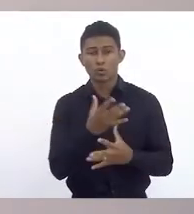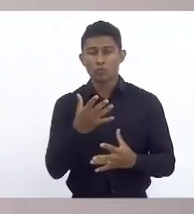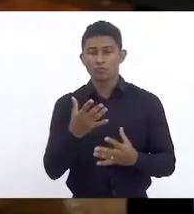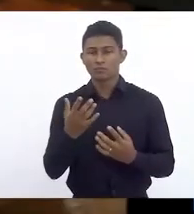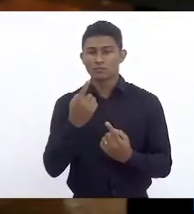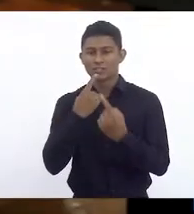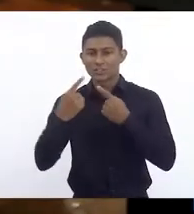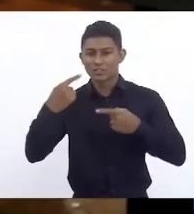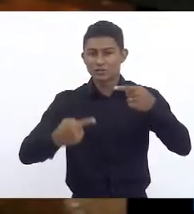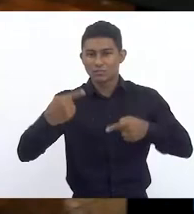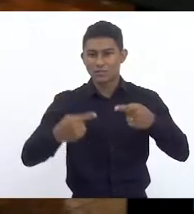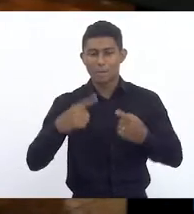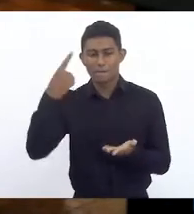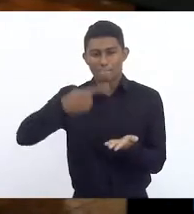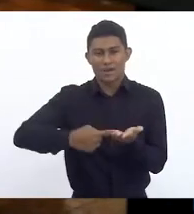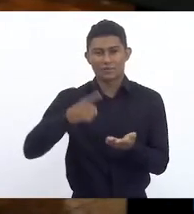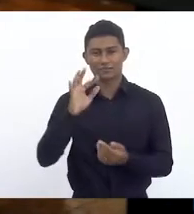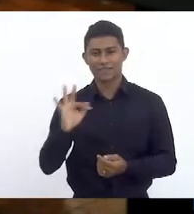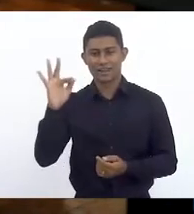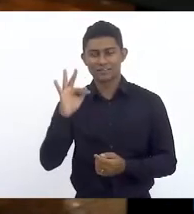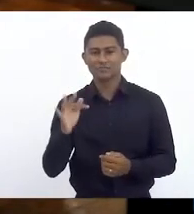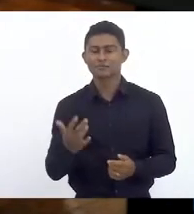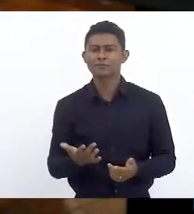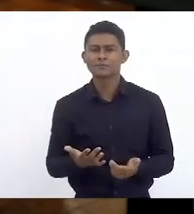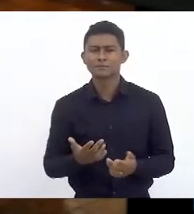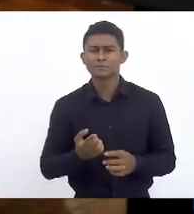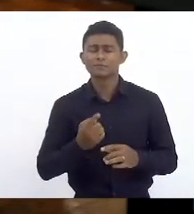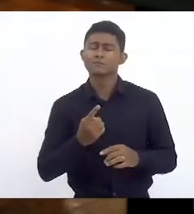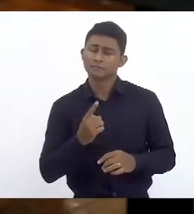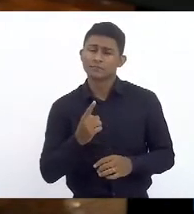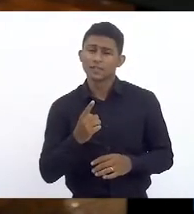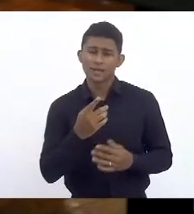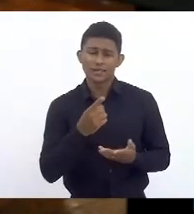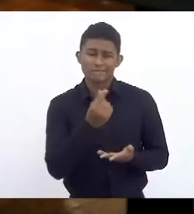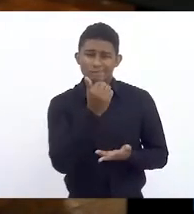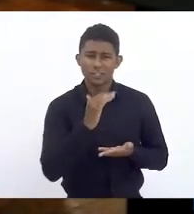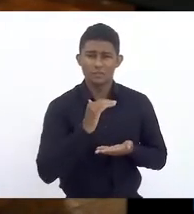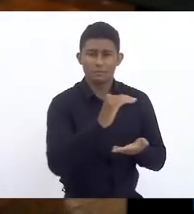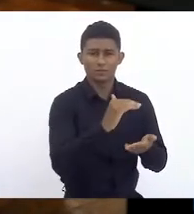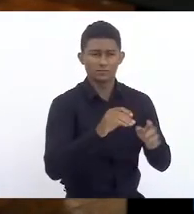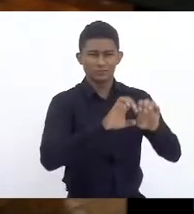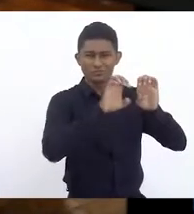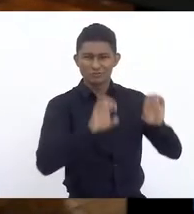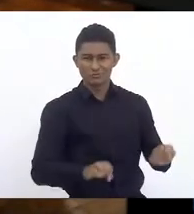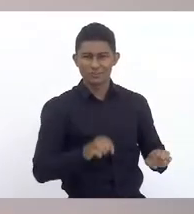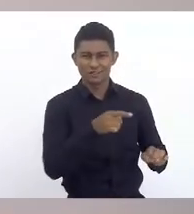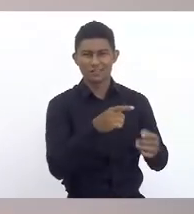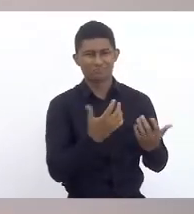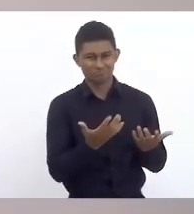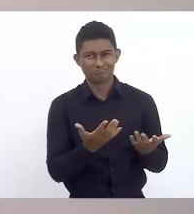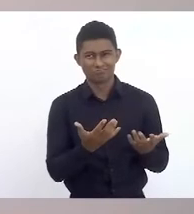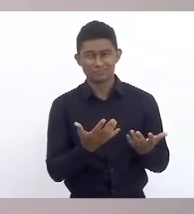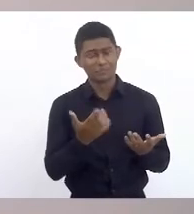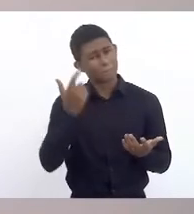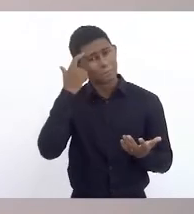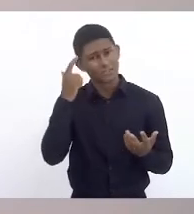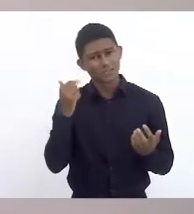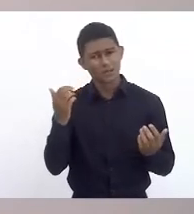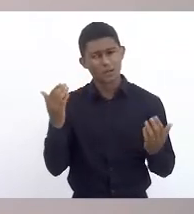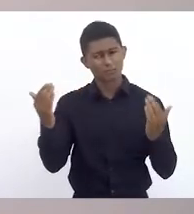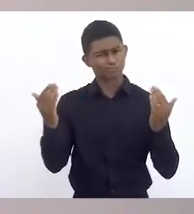Federativo, onde os investimentos em grande estrutura, como eu disse, é só fazer uma